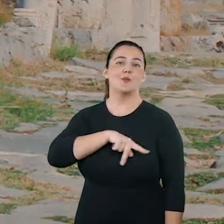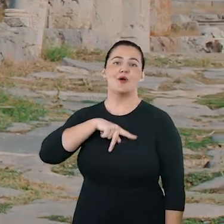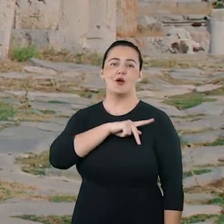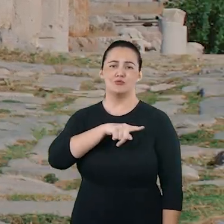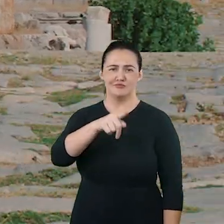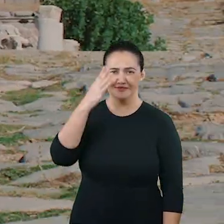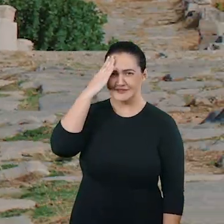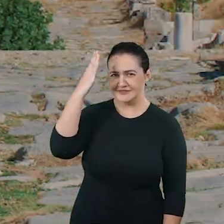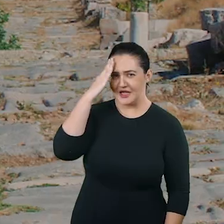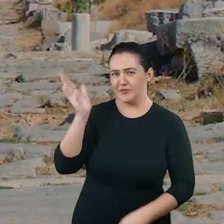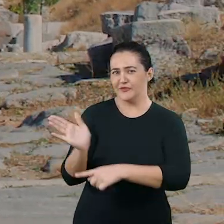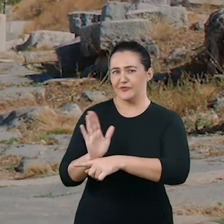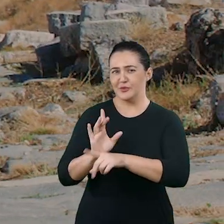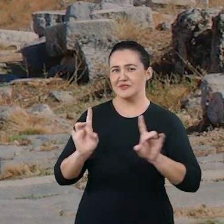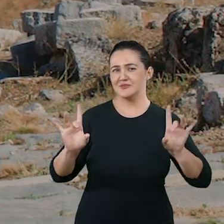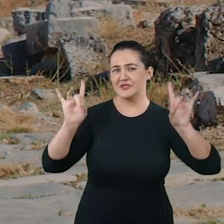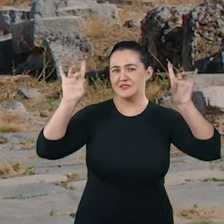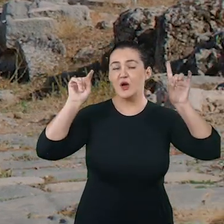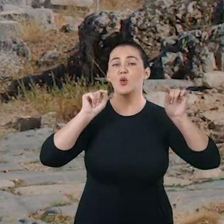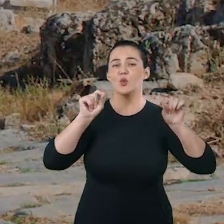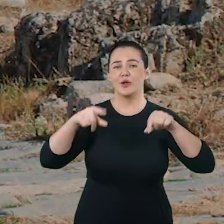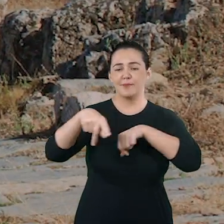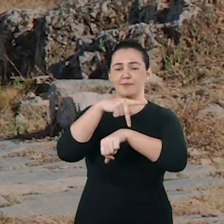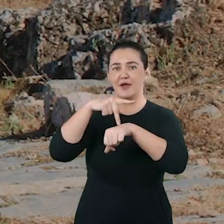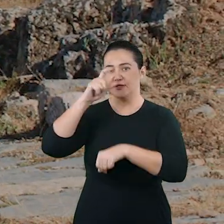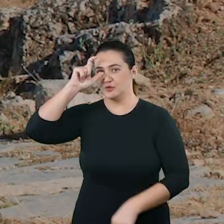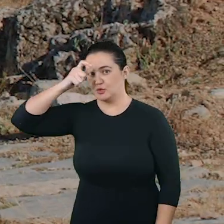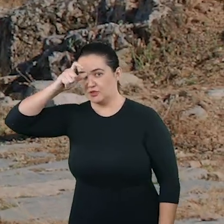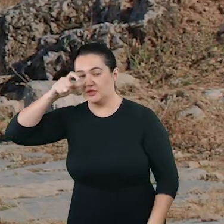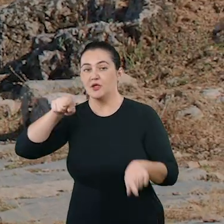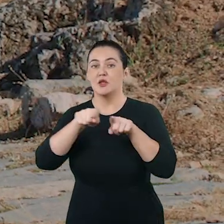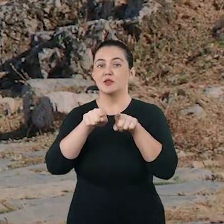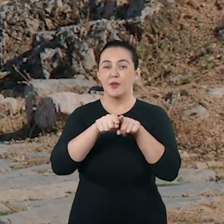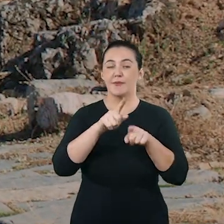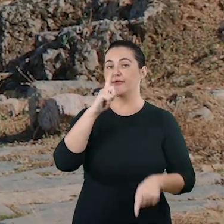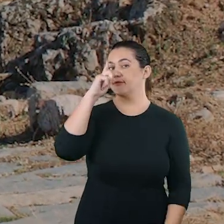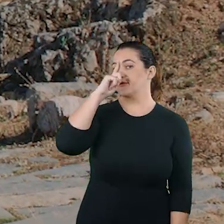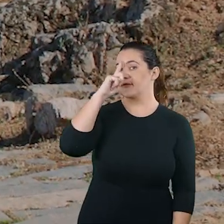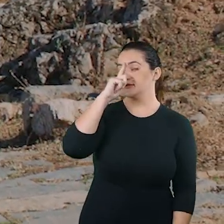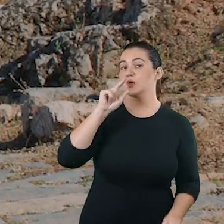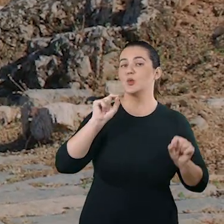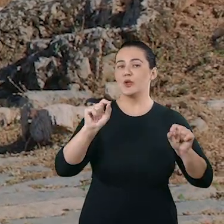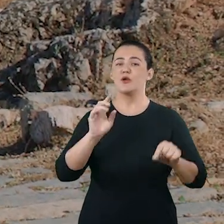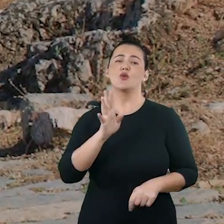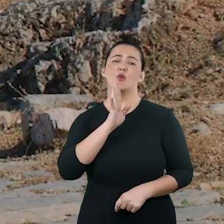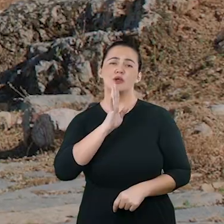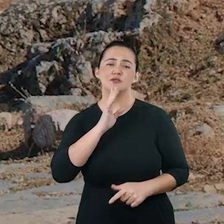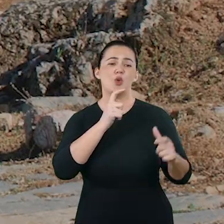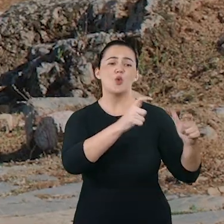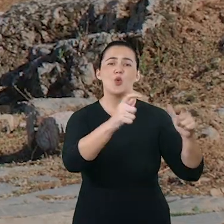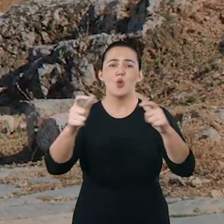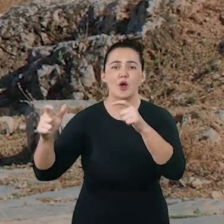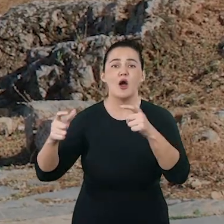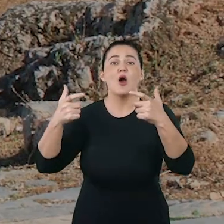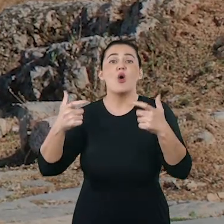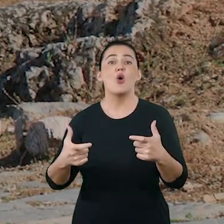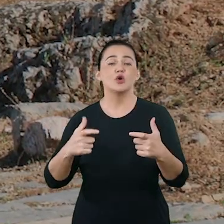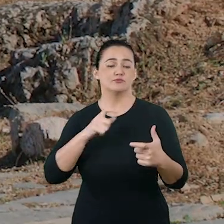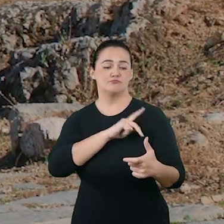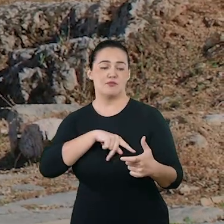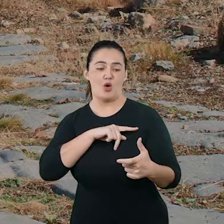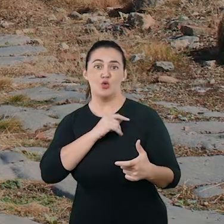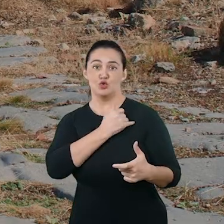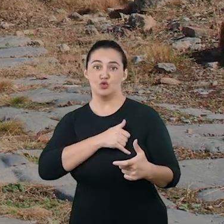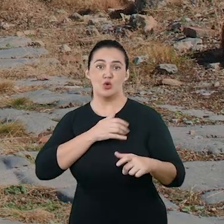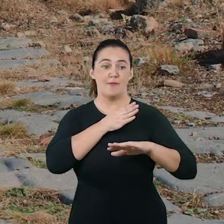sabe, estamos na série especial caminhando pela Turquia e também pela Grécia para conhecer os caminhos do apóstolo João e do